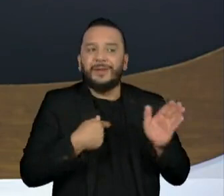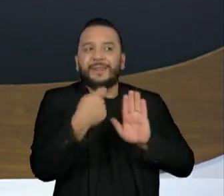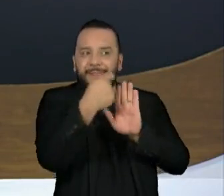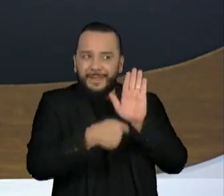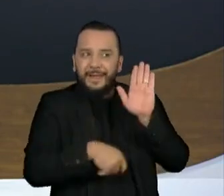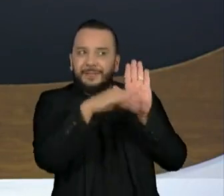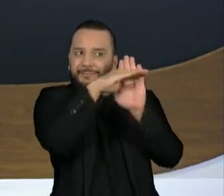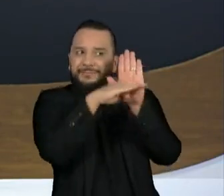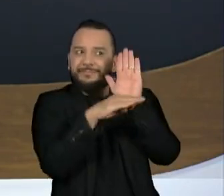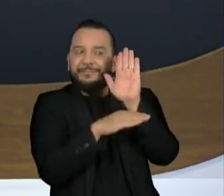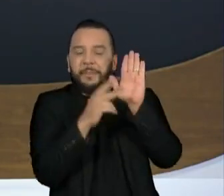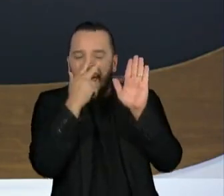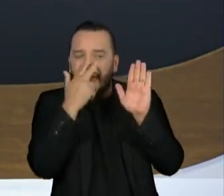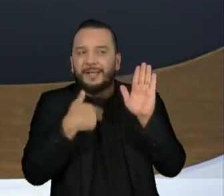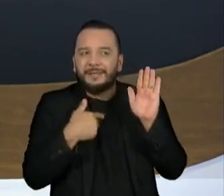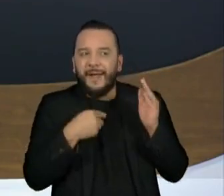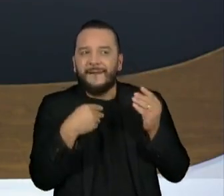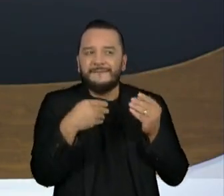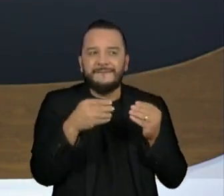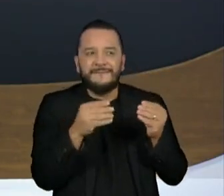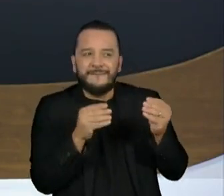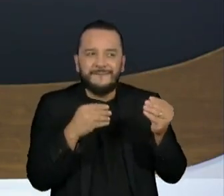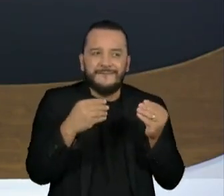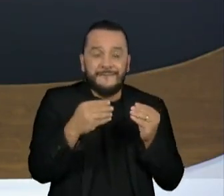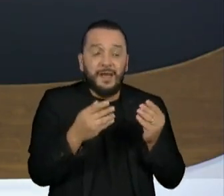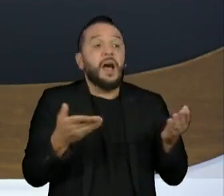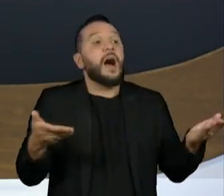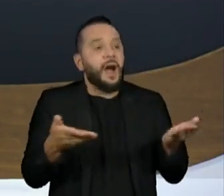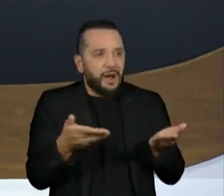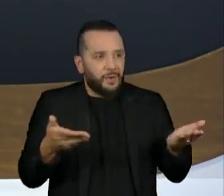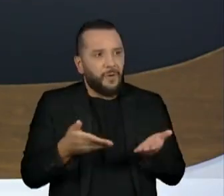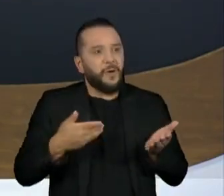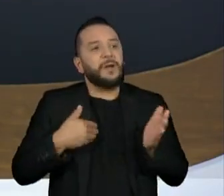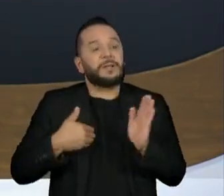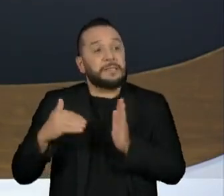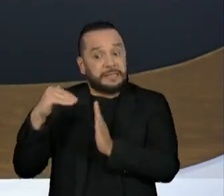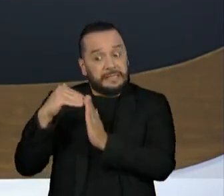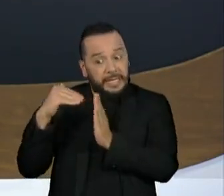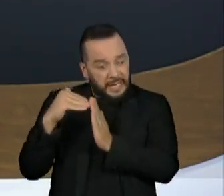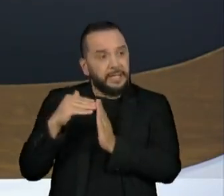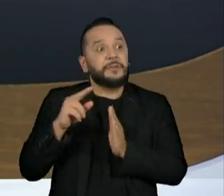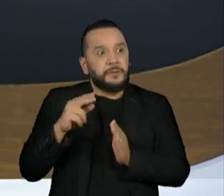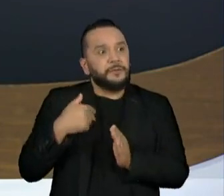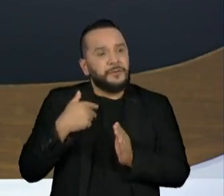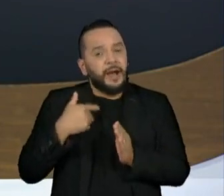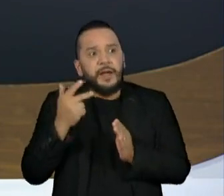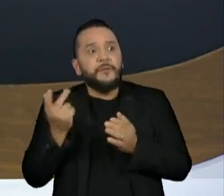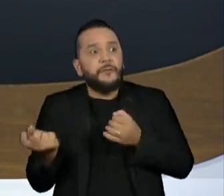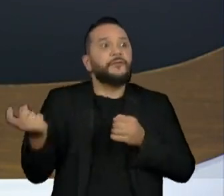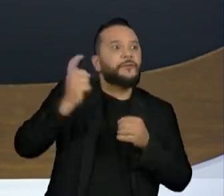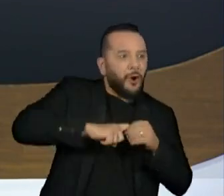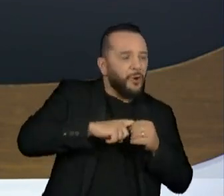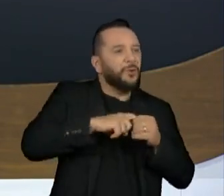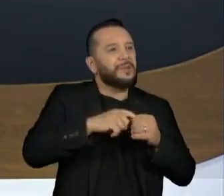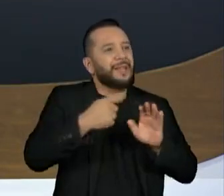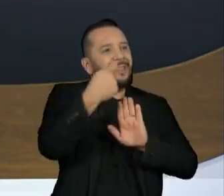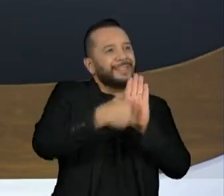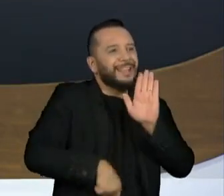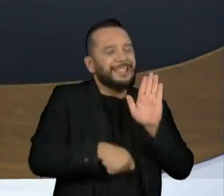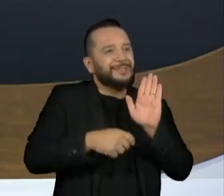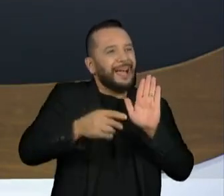palatável aos ambientalistas. E agora no Senado existe uma boa possibilidade de que o texto volte a ser o que era antes. Um texto